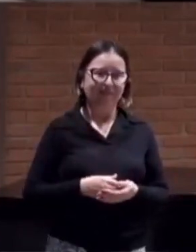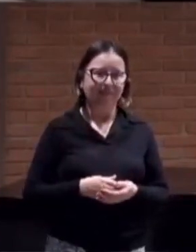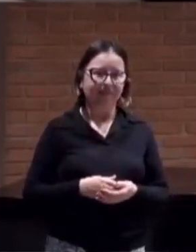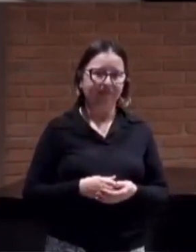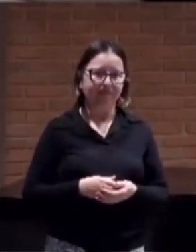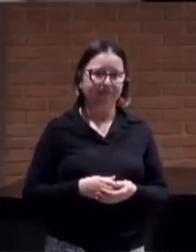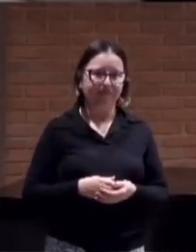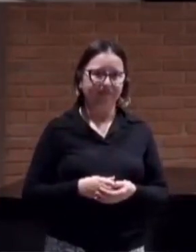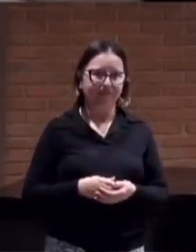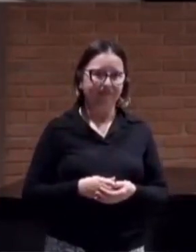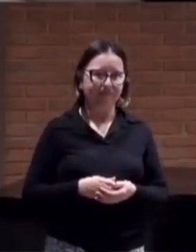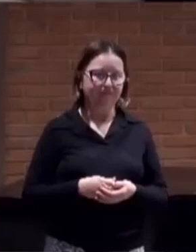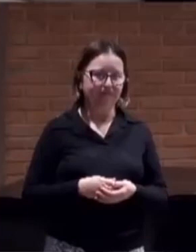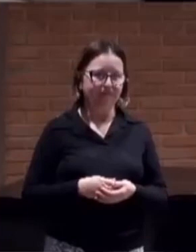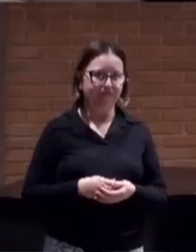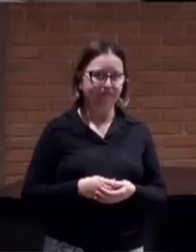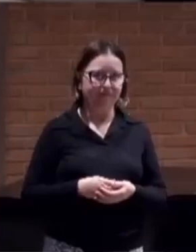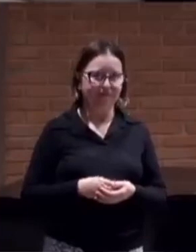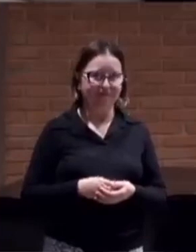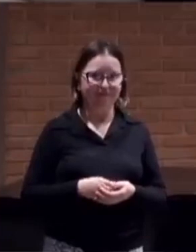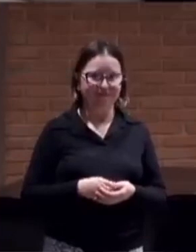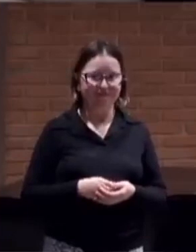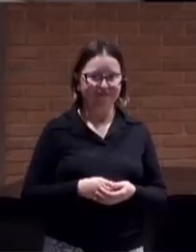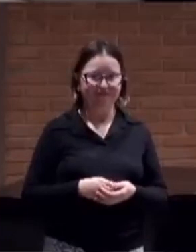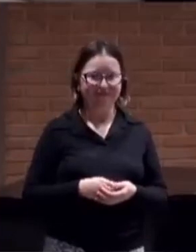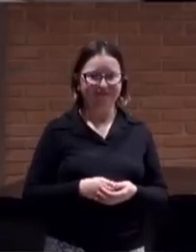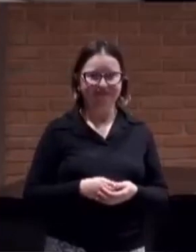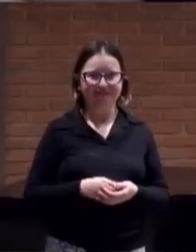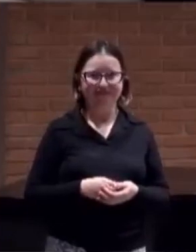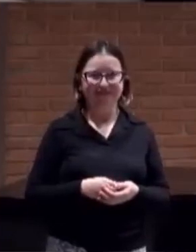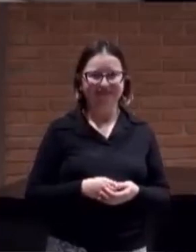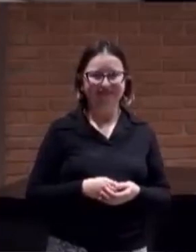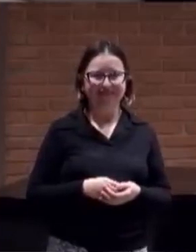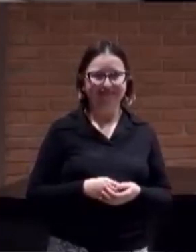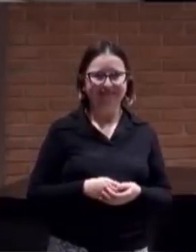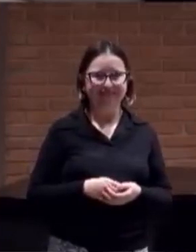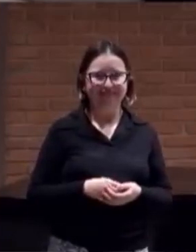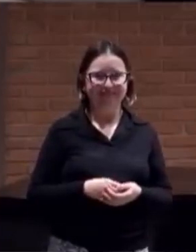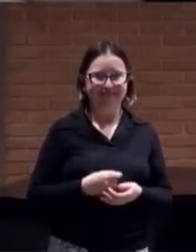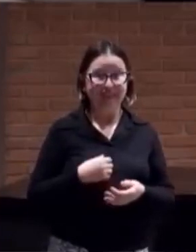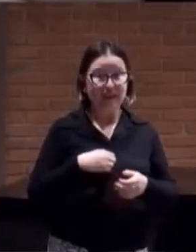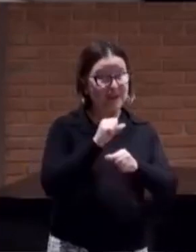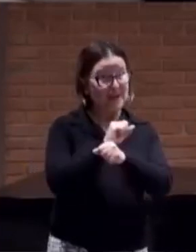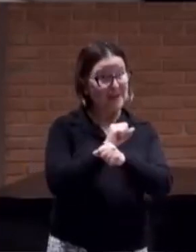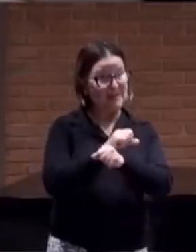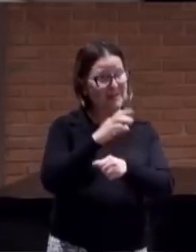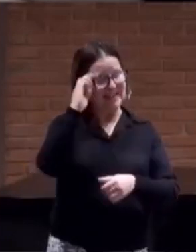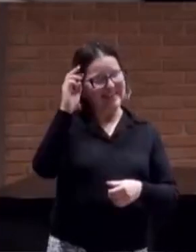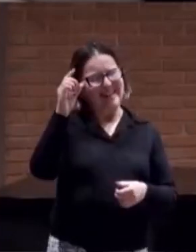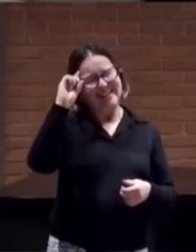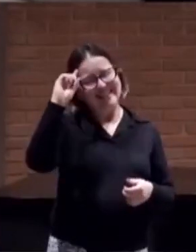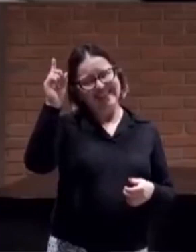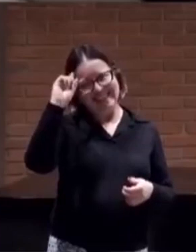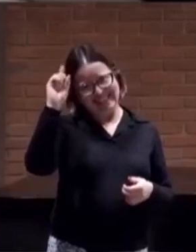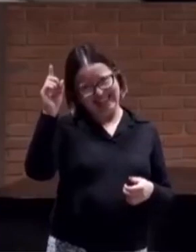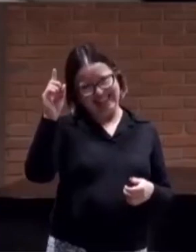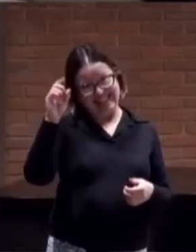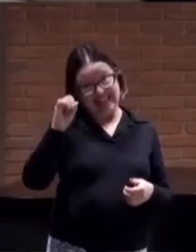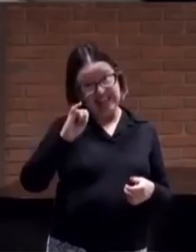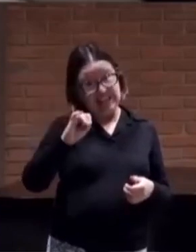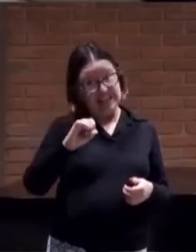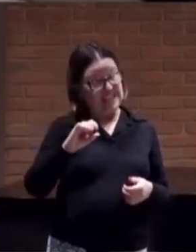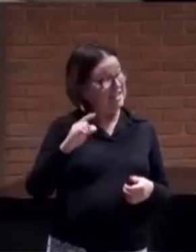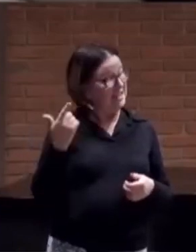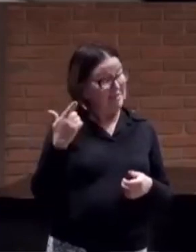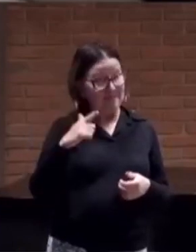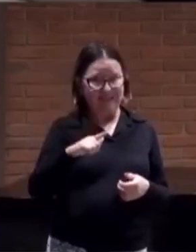Aqui a gente vai continuar patinando, mas vamos devagar. Eu estou esperando o Senhor todo dia. Se Ele não vier, a